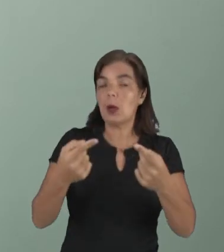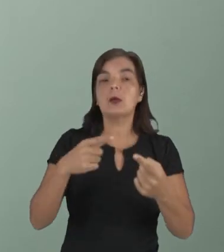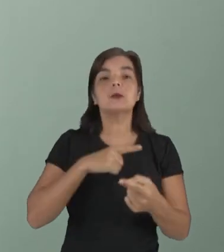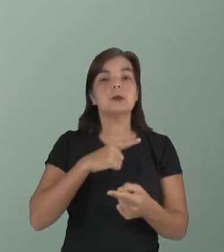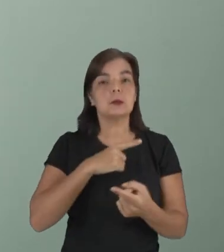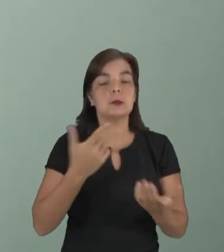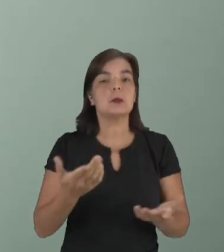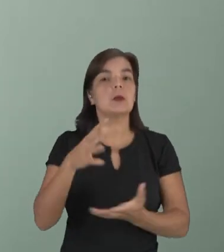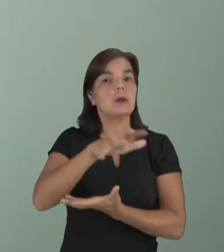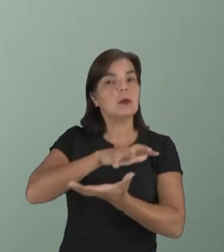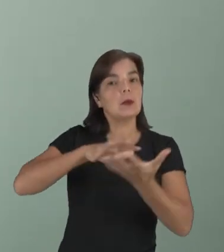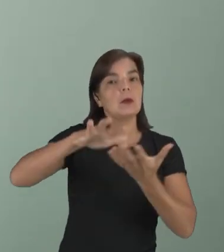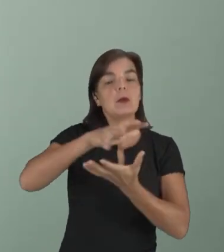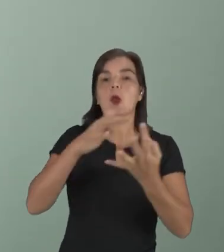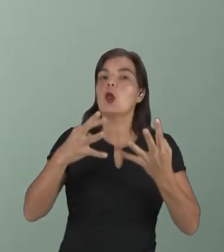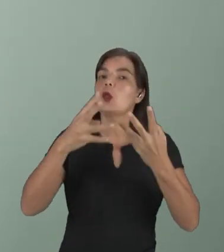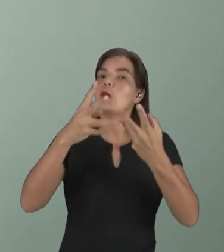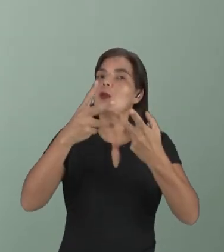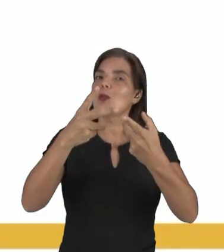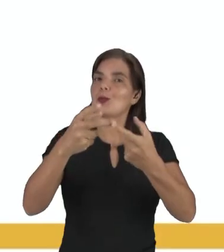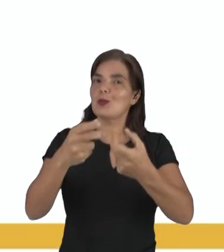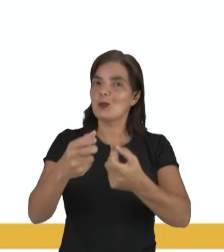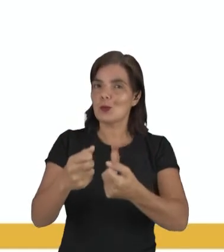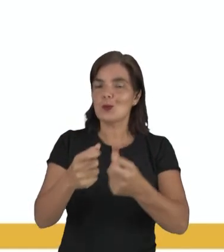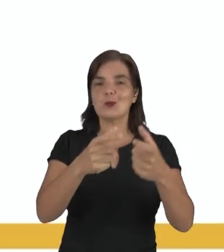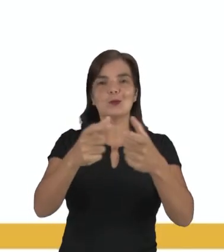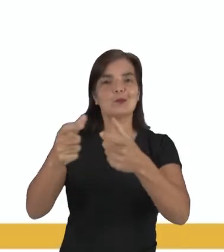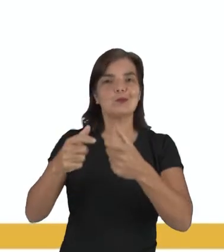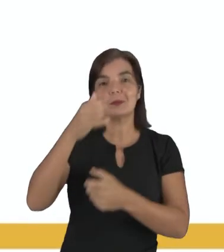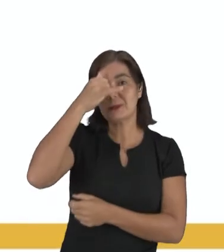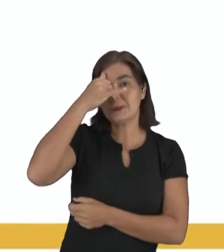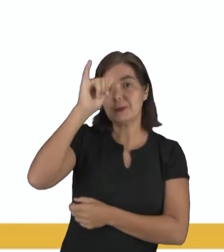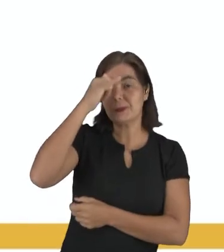Então essa revolução vai ser em todas as áreas, né, uma